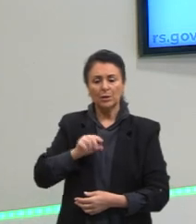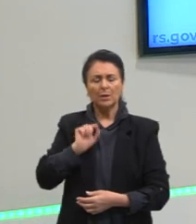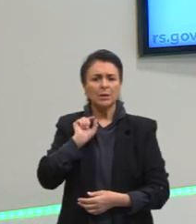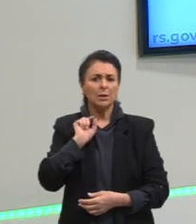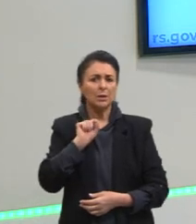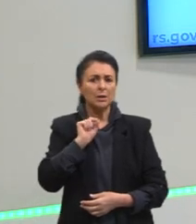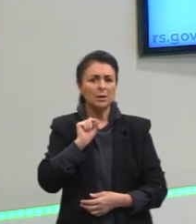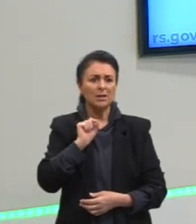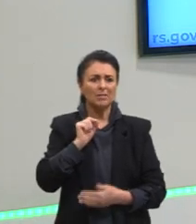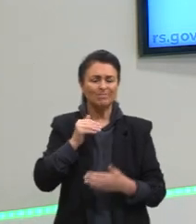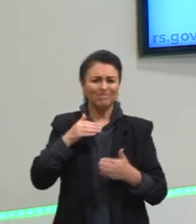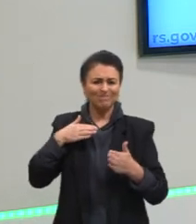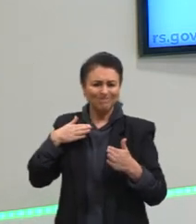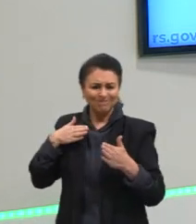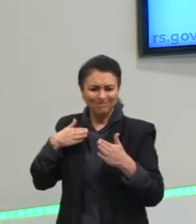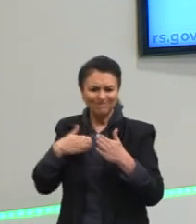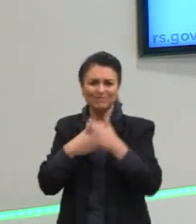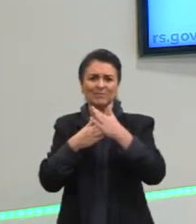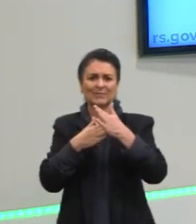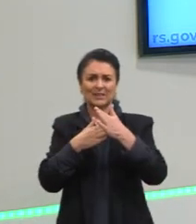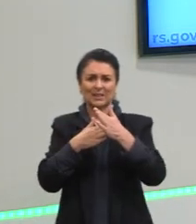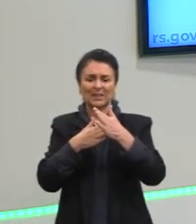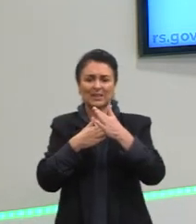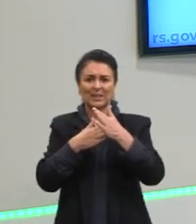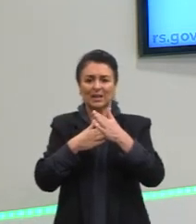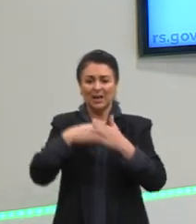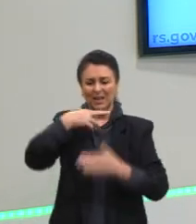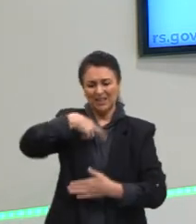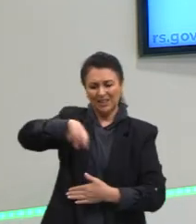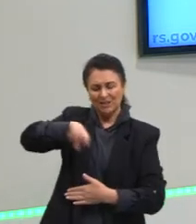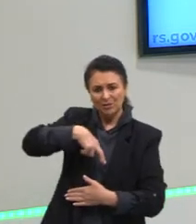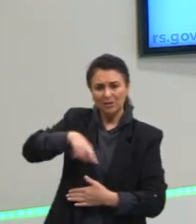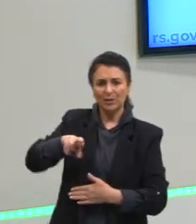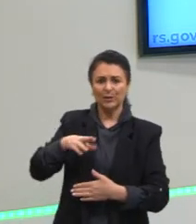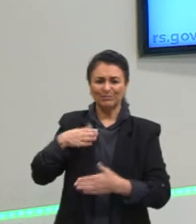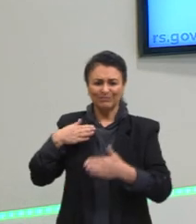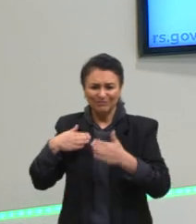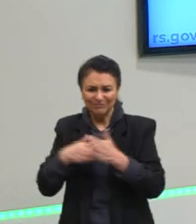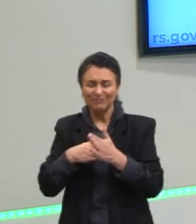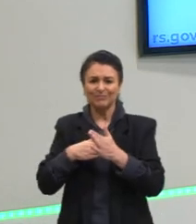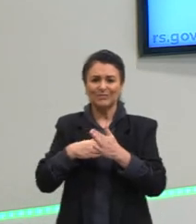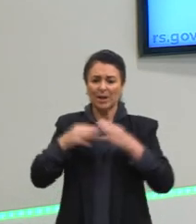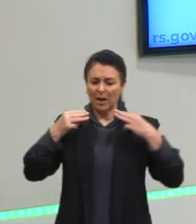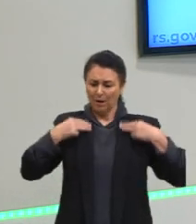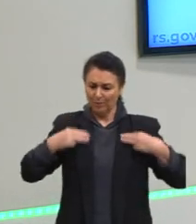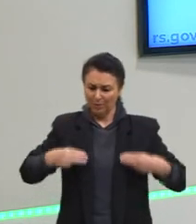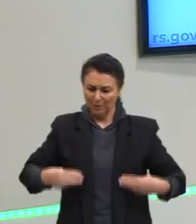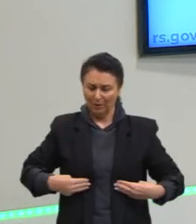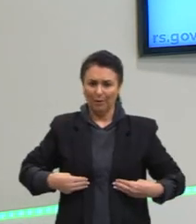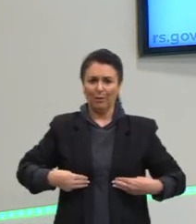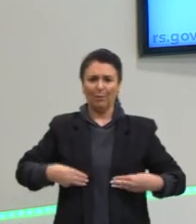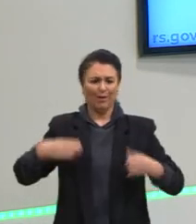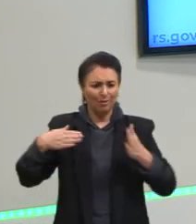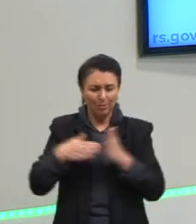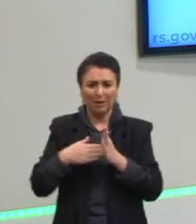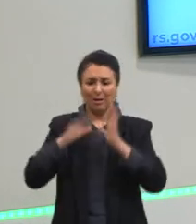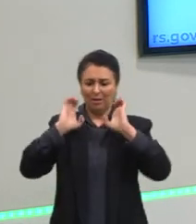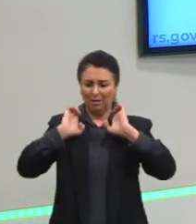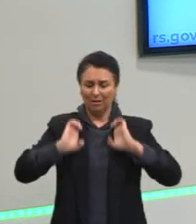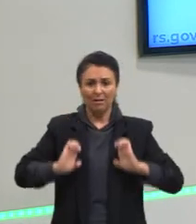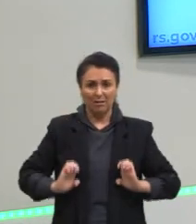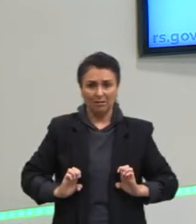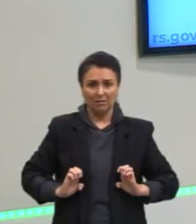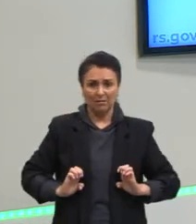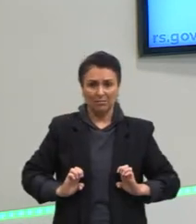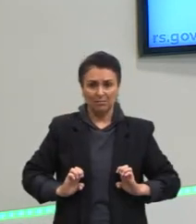forma atropela atropela religião atropela a moral a ética essa questão também